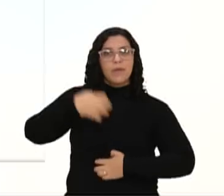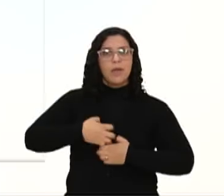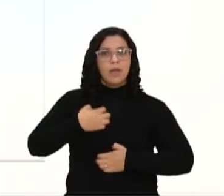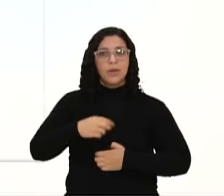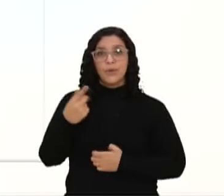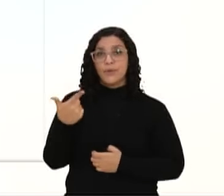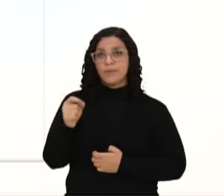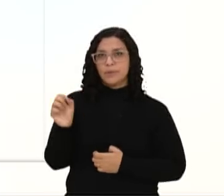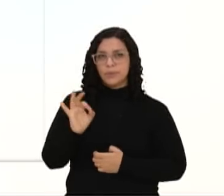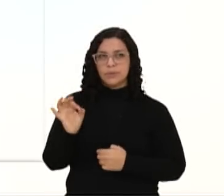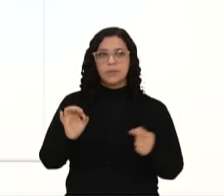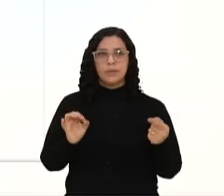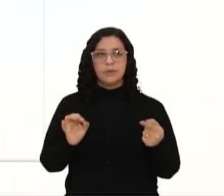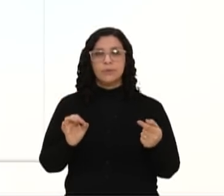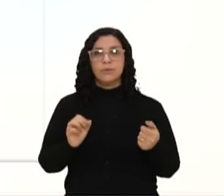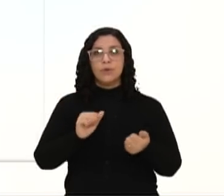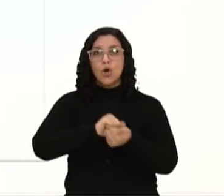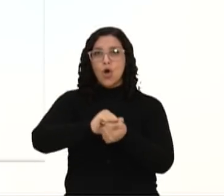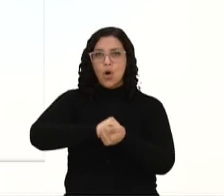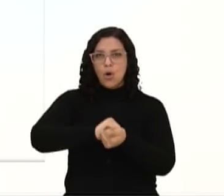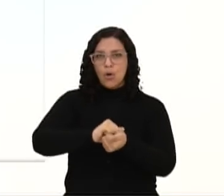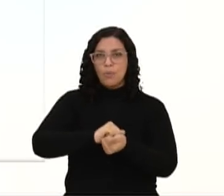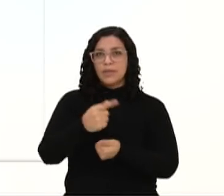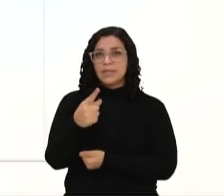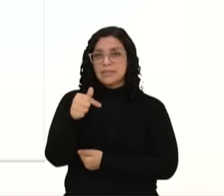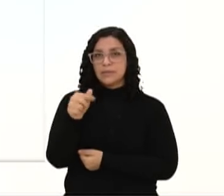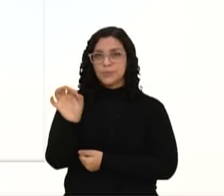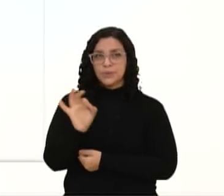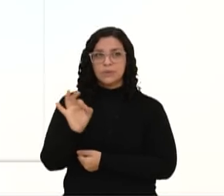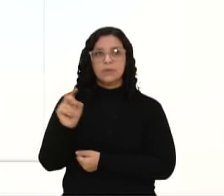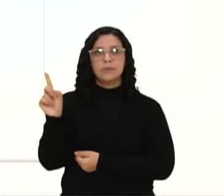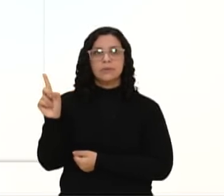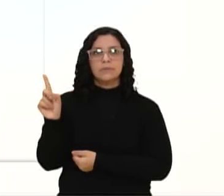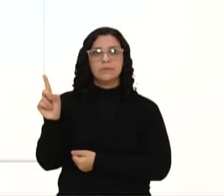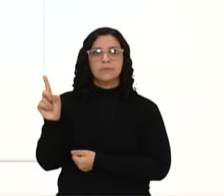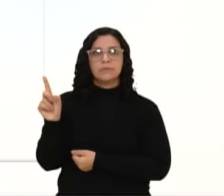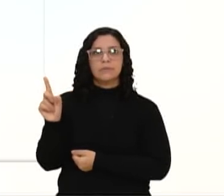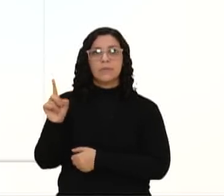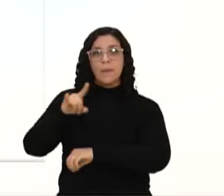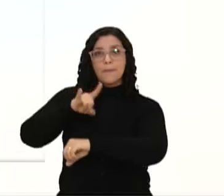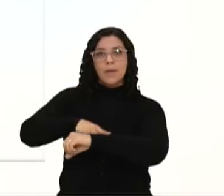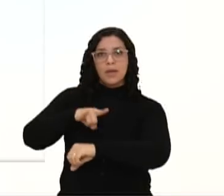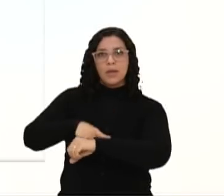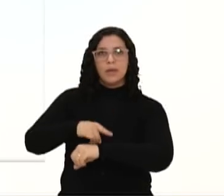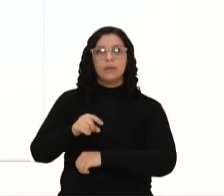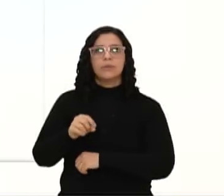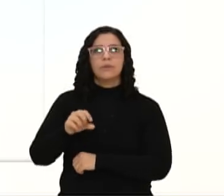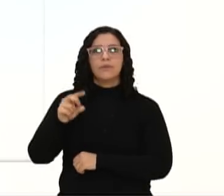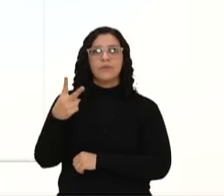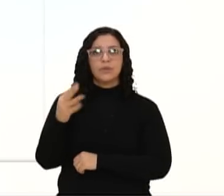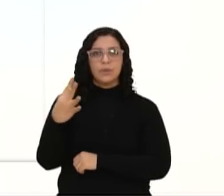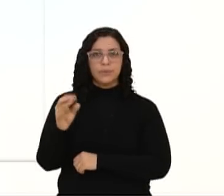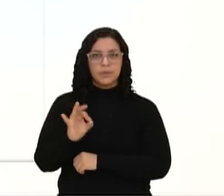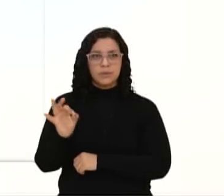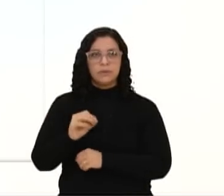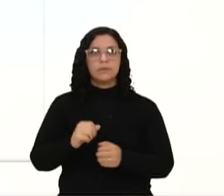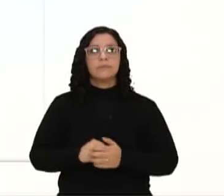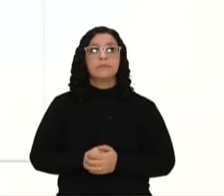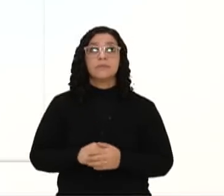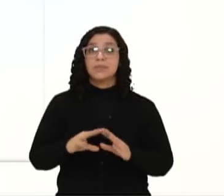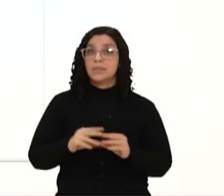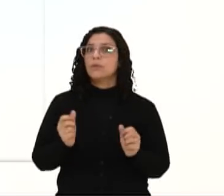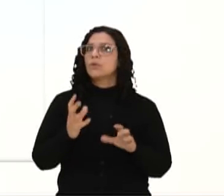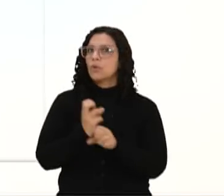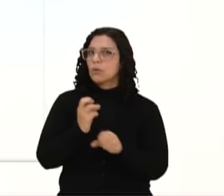chuveiro, 20%, para lavar roupas, 17%, para o vaso sanitário, lá, 24%. Então,